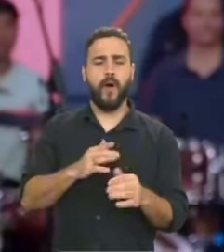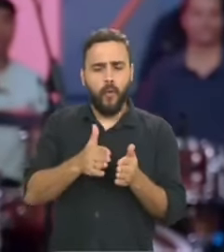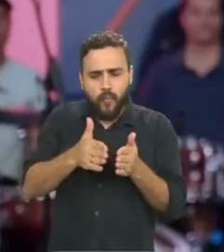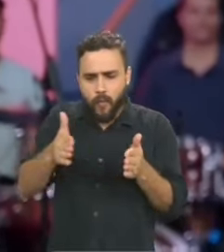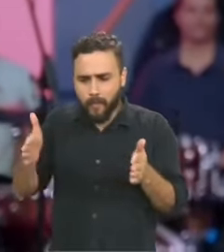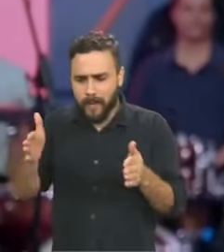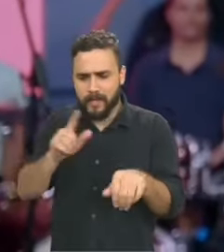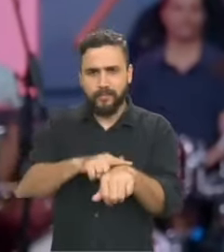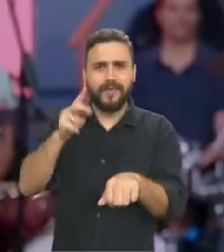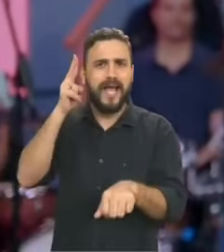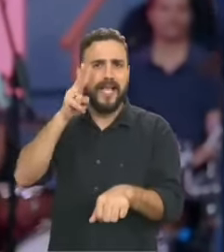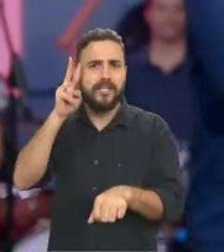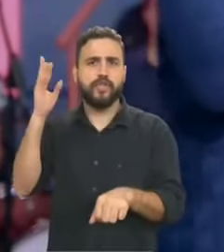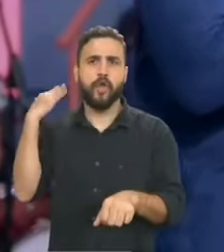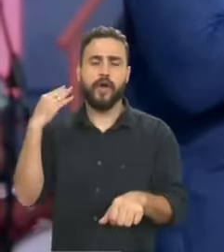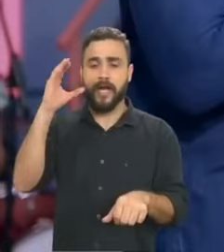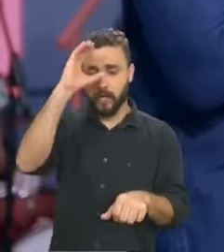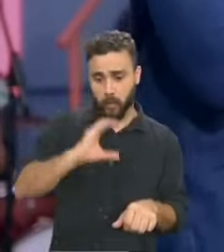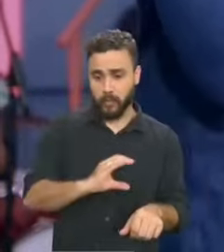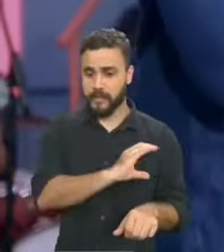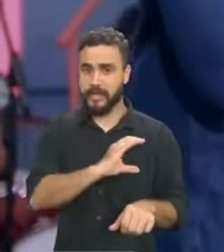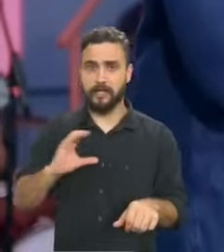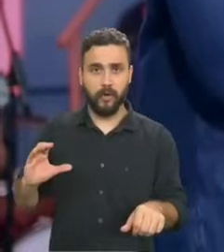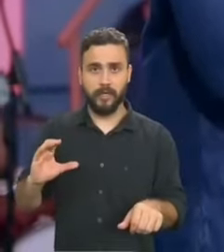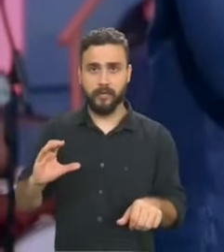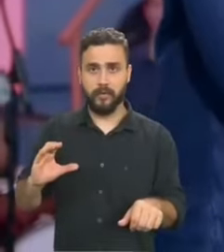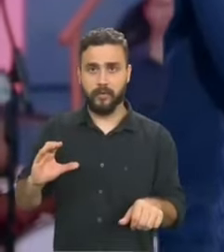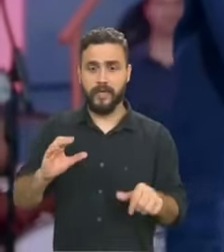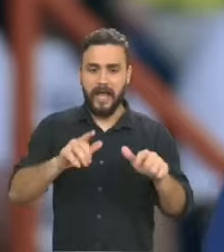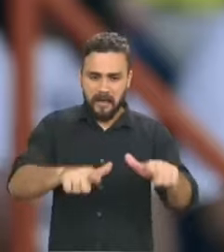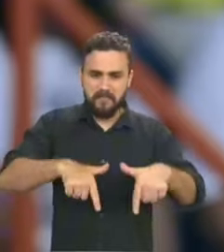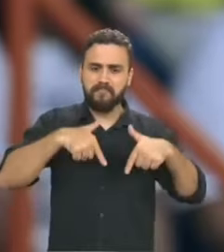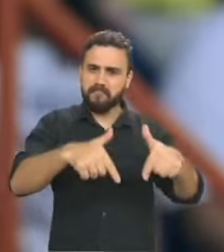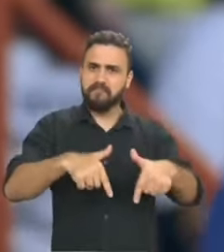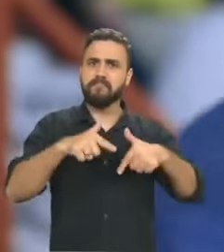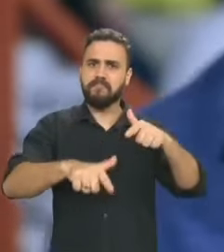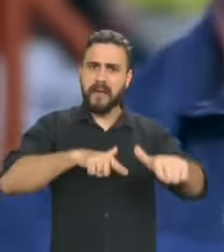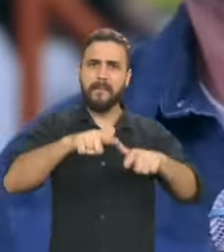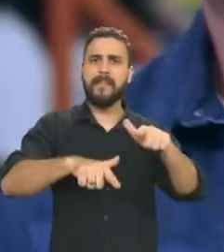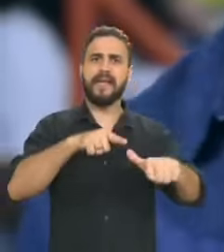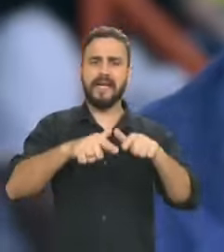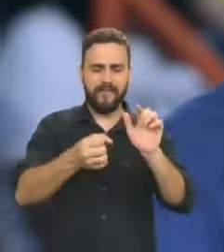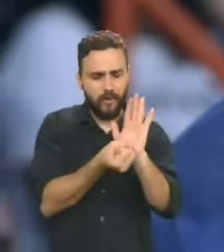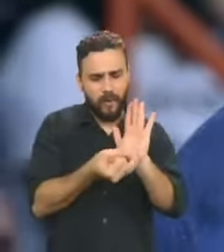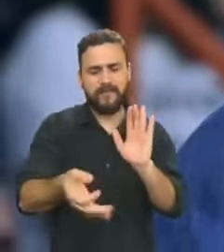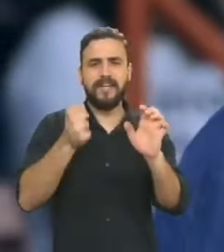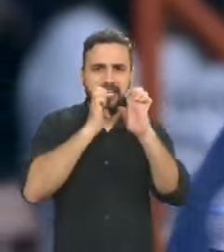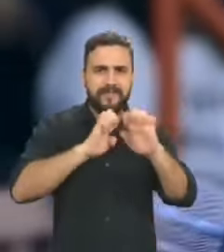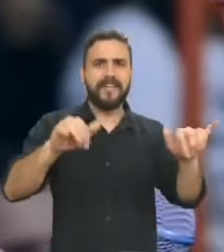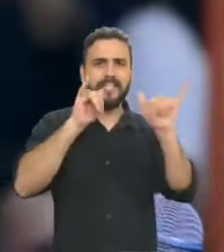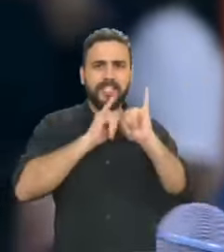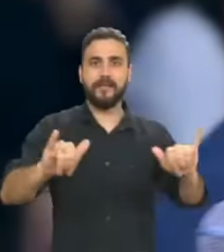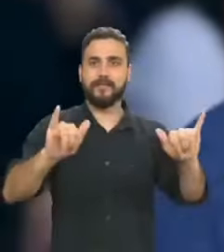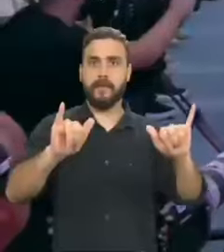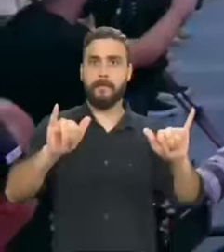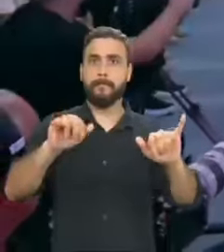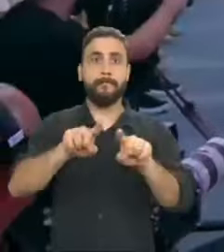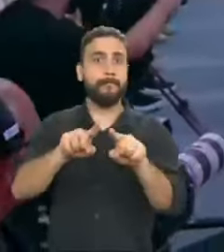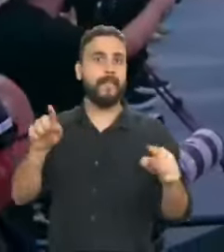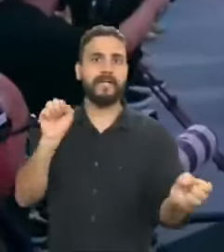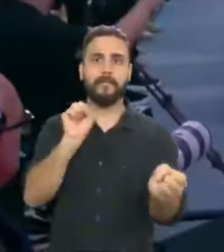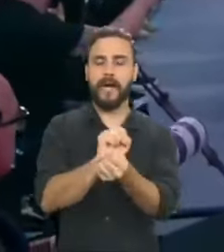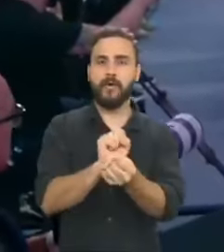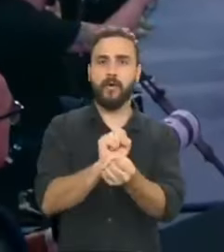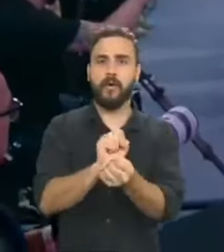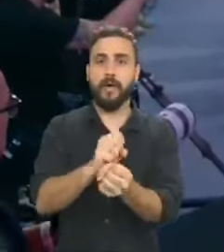porque terceirizamos um dever que é nosso. É perigoso isso, né, pastores, todos aqui, a